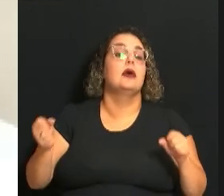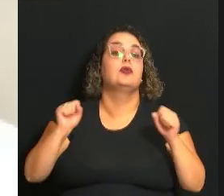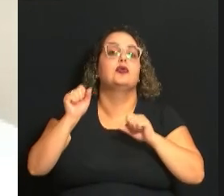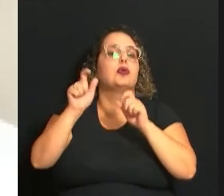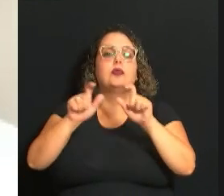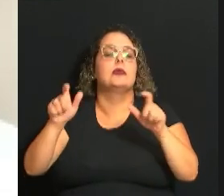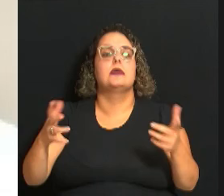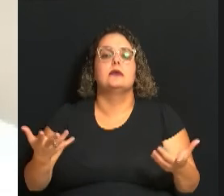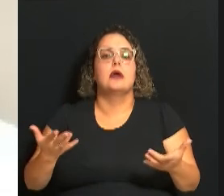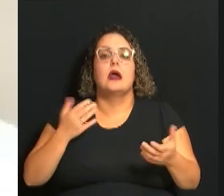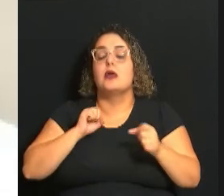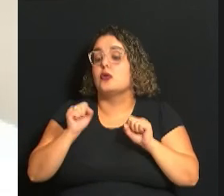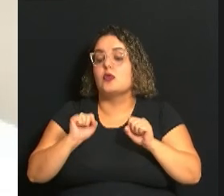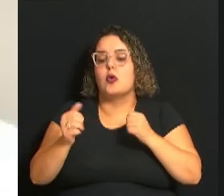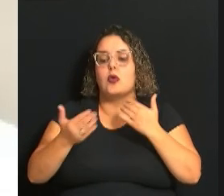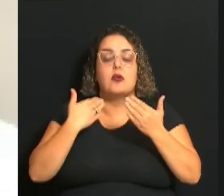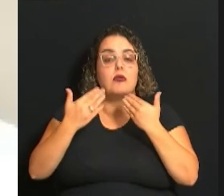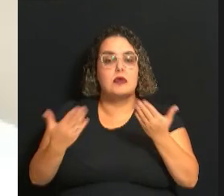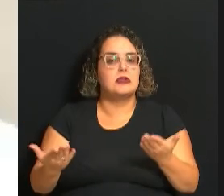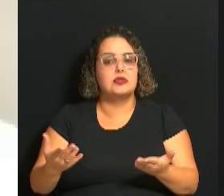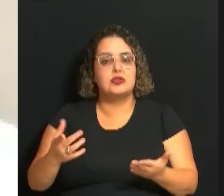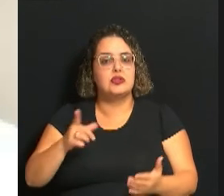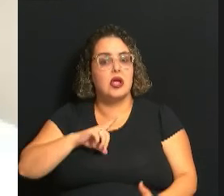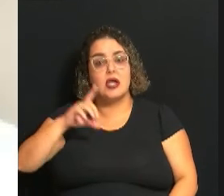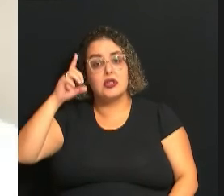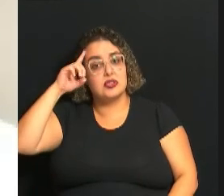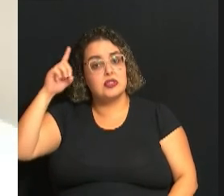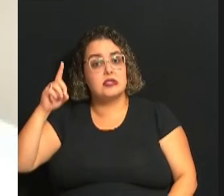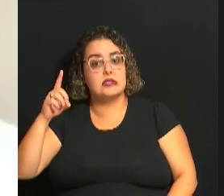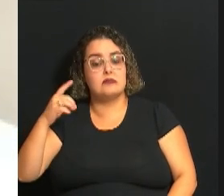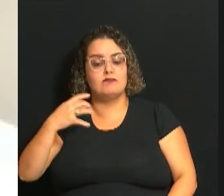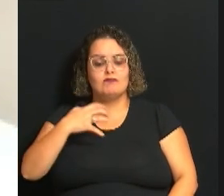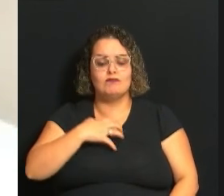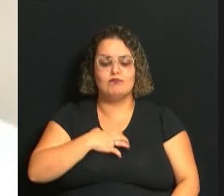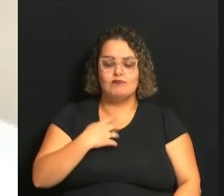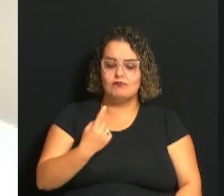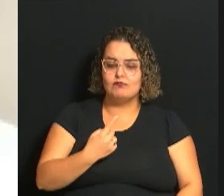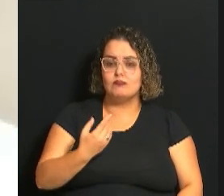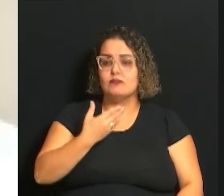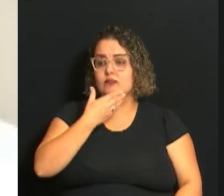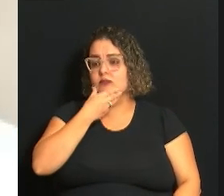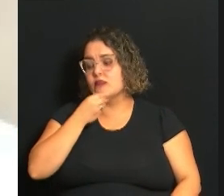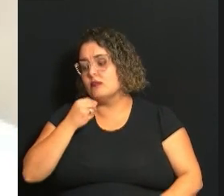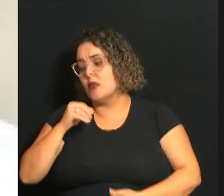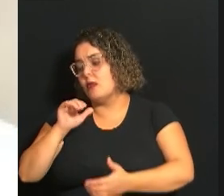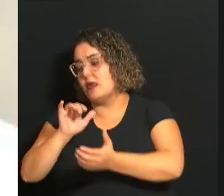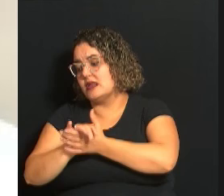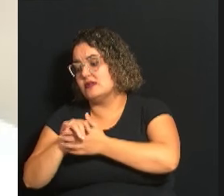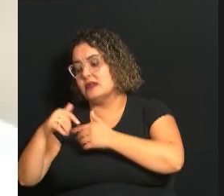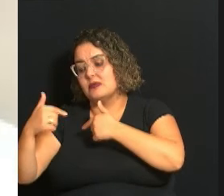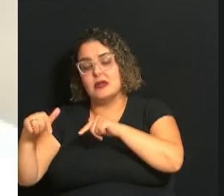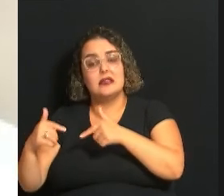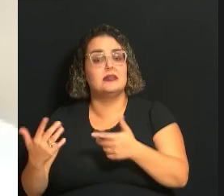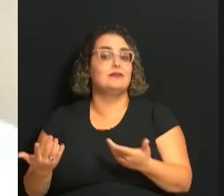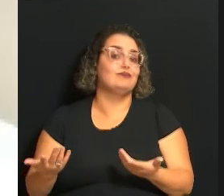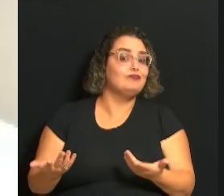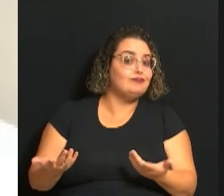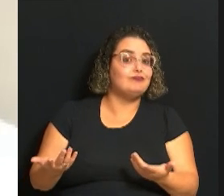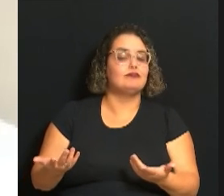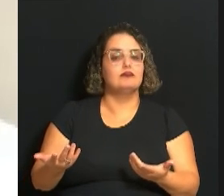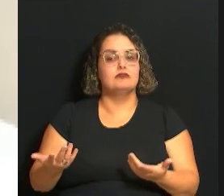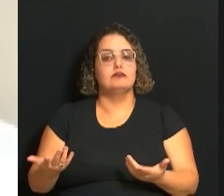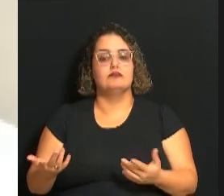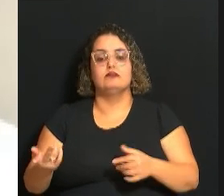adoro conversar. Então, tinha dias, sim, que eu me sentia um pouco mais sozinha, meu marido trabalhando, né? Então, assim, é